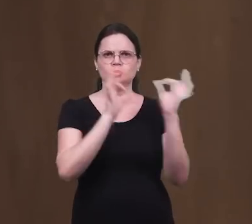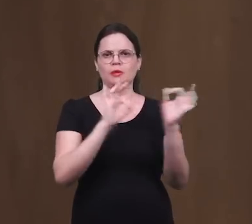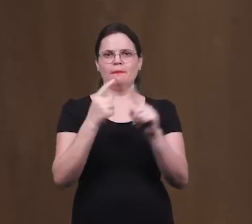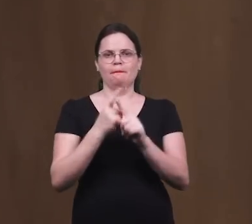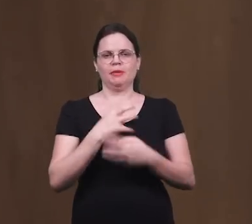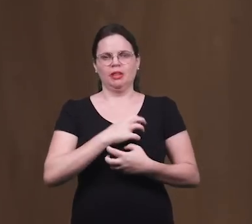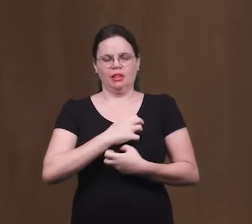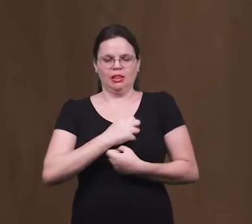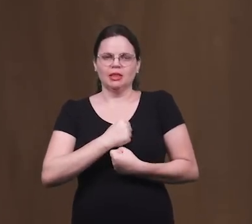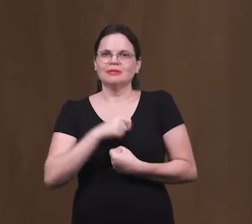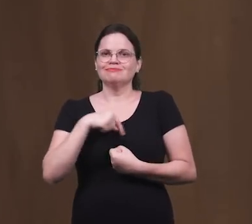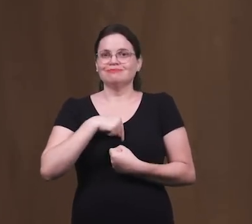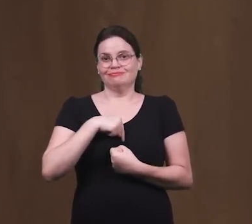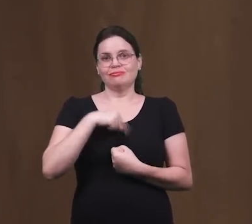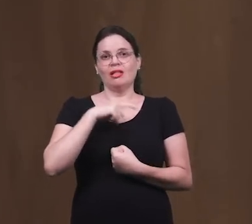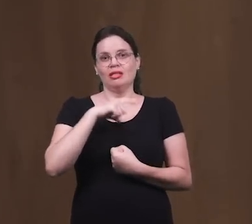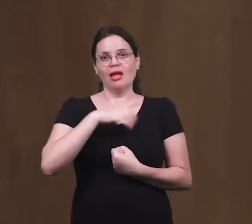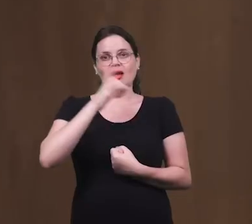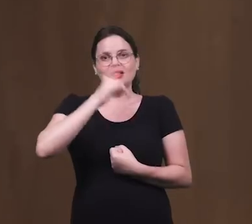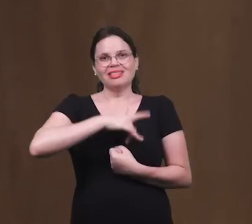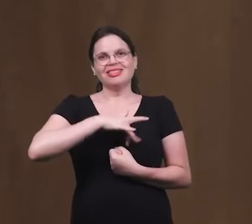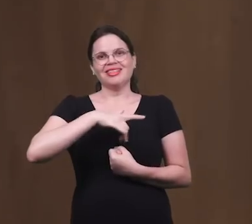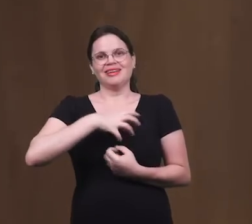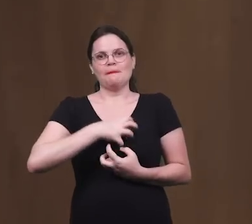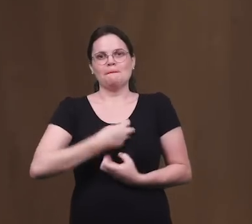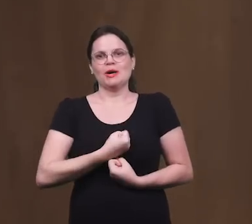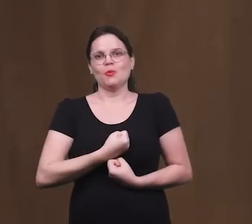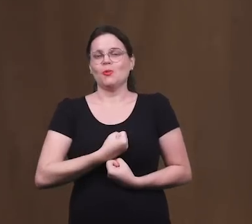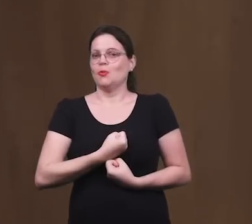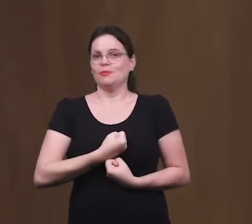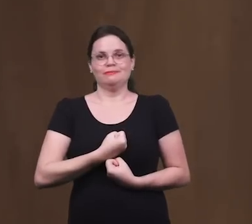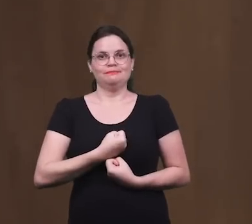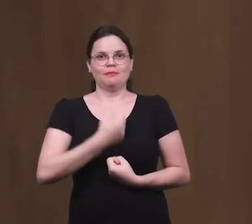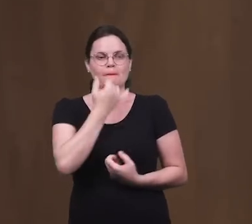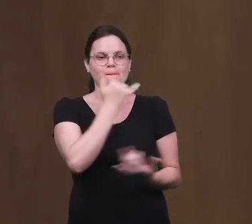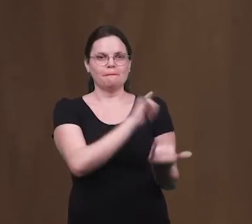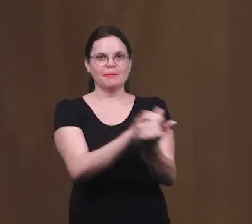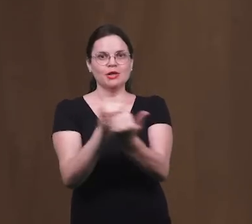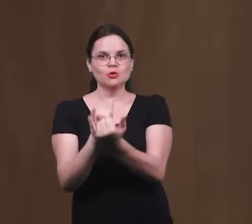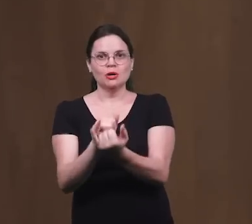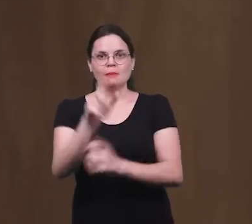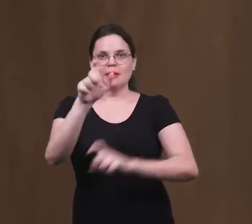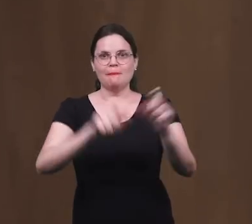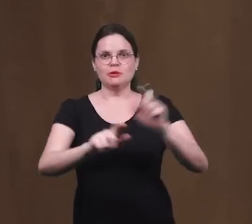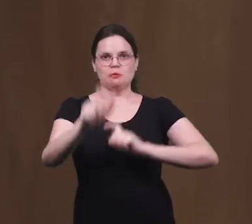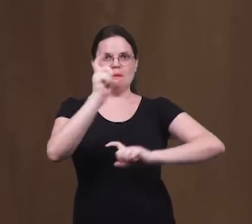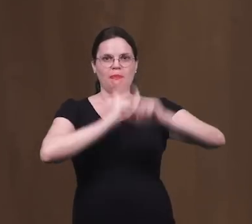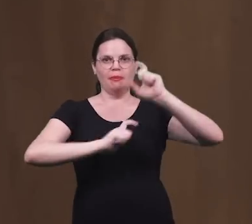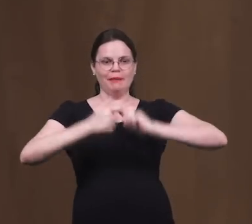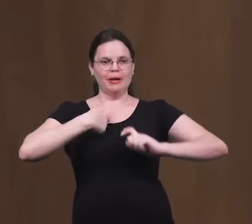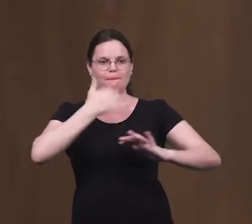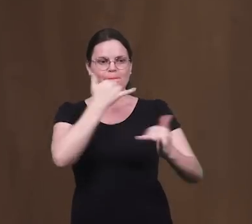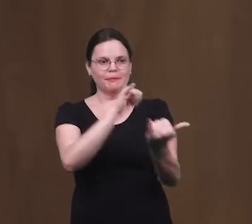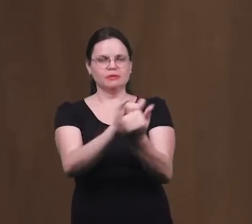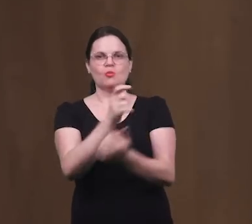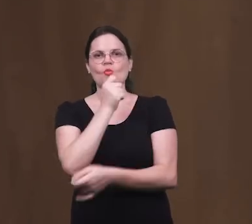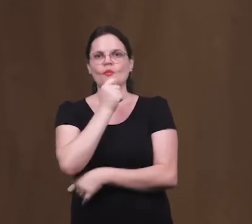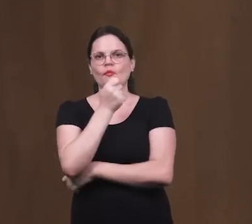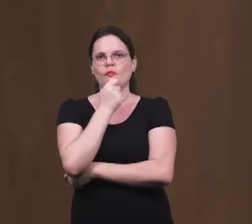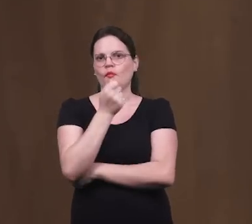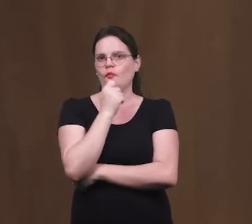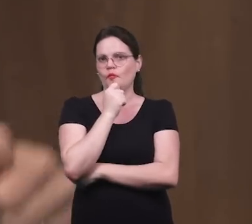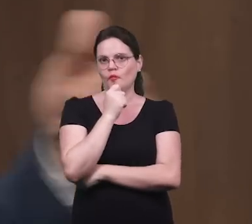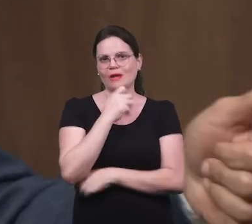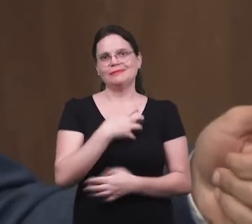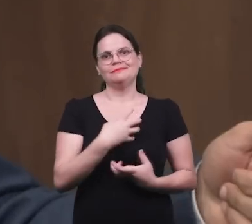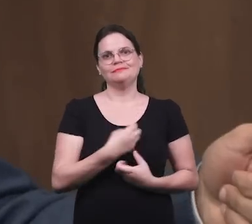a mágoa ainda está no coração. Ela não perdoou as ofensas que ela recebeu. Então isso é muito importante. E